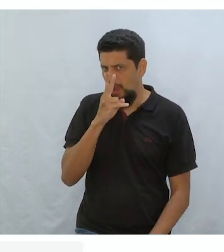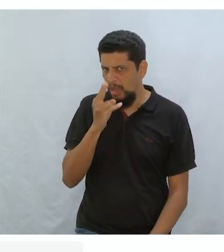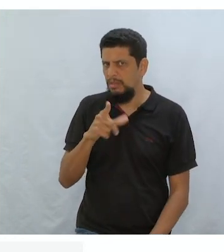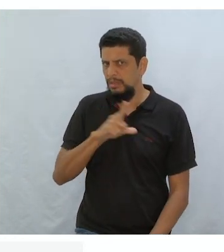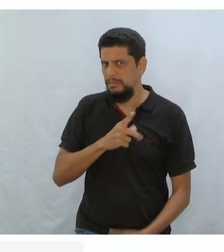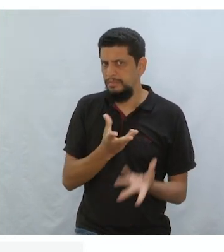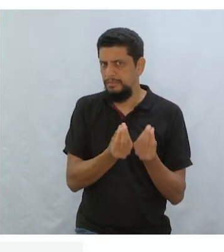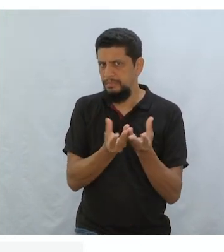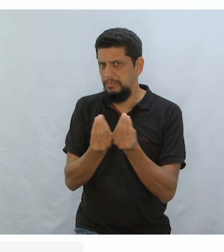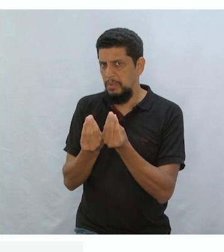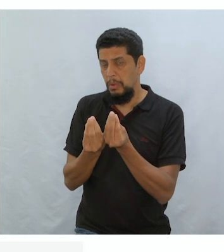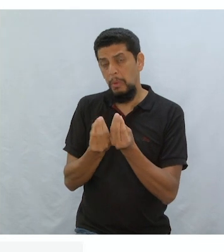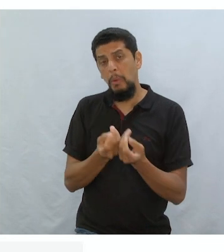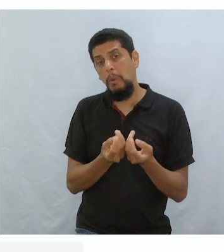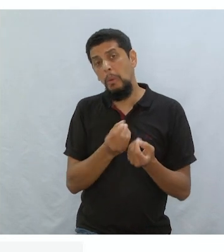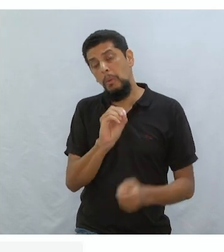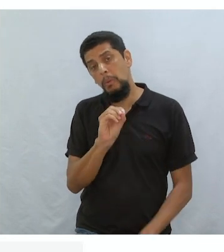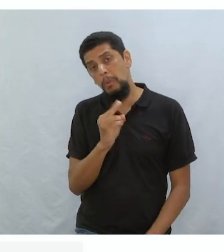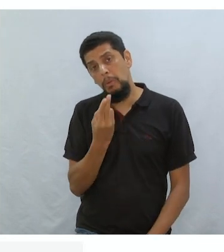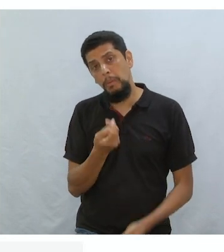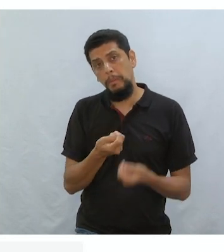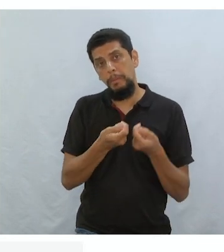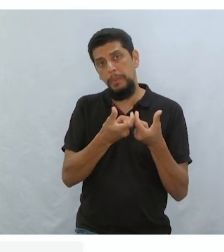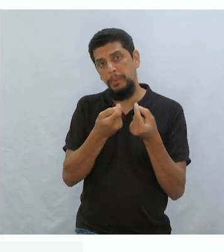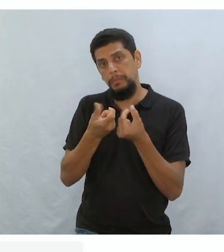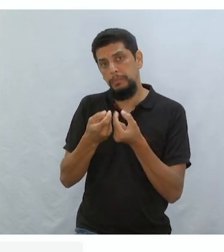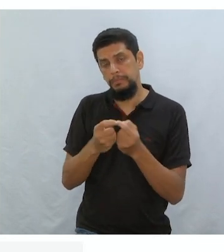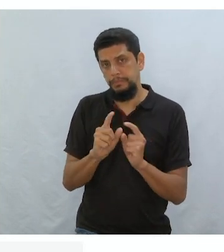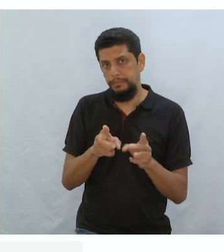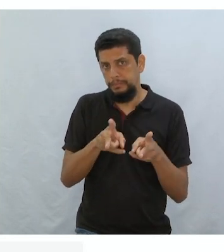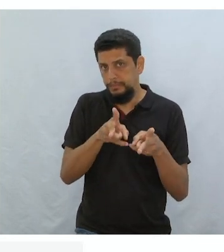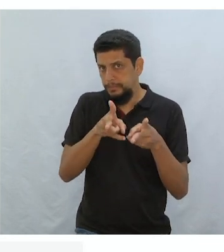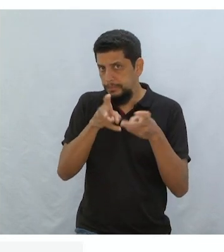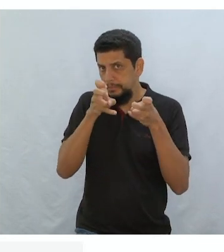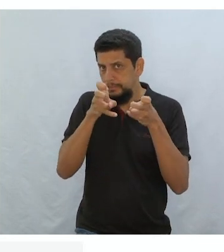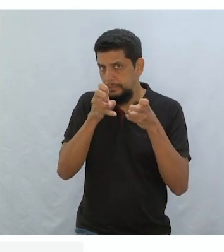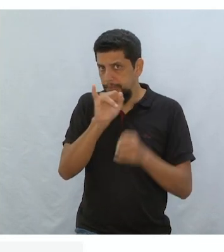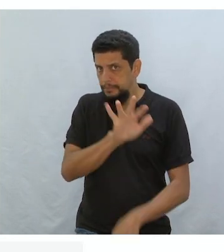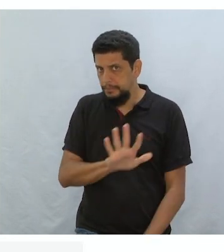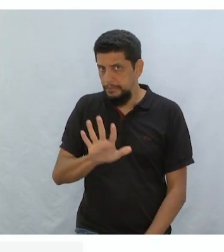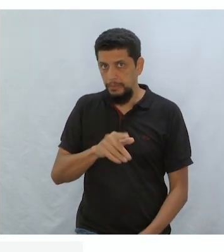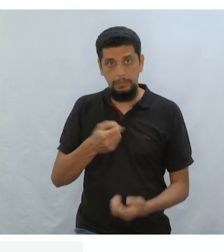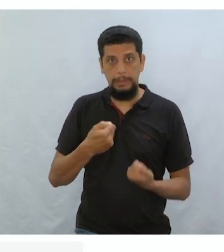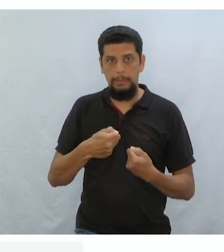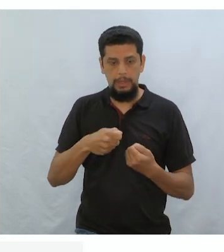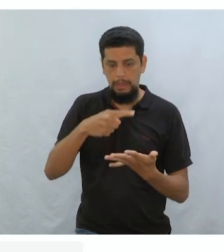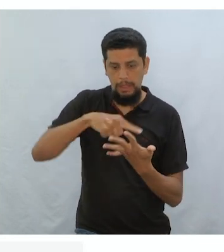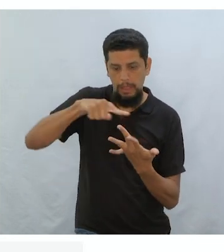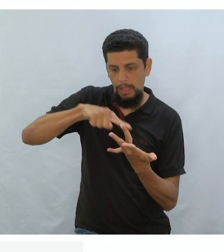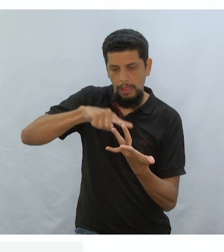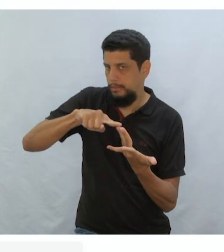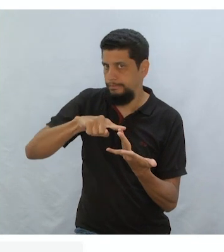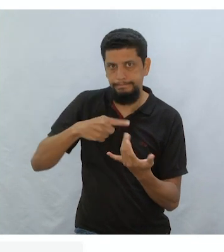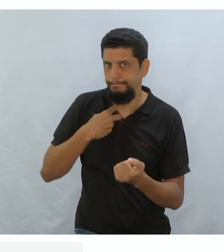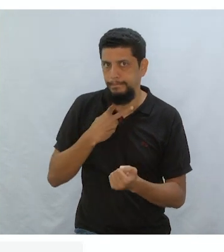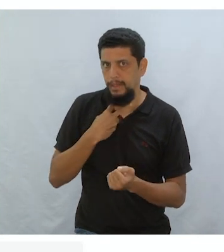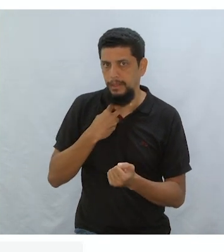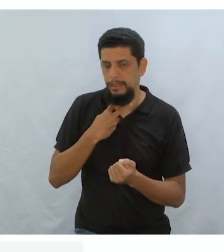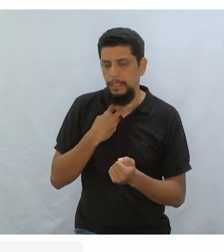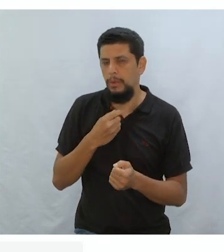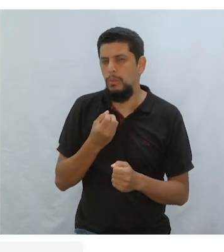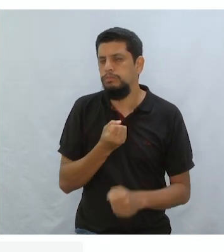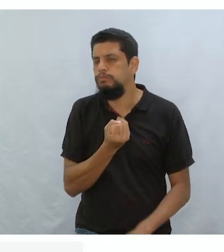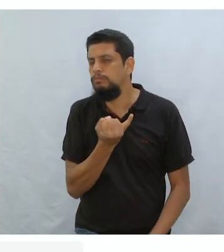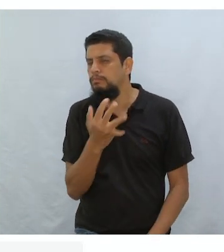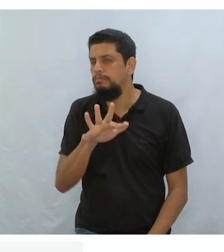tem bastante. Você também acha? Ou você acha que tem pouco? Observe, olhe bem, sem contar. Quantos grampos você acha